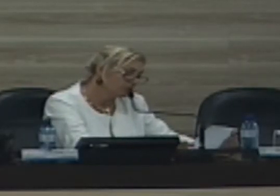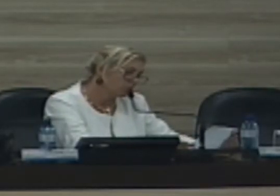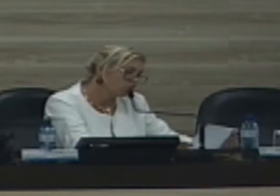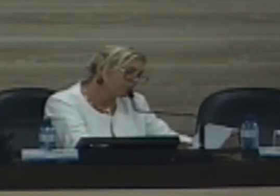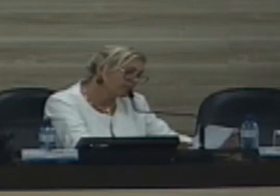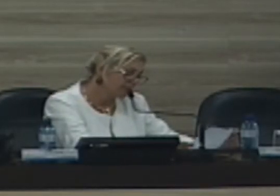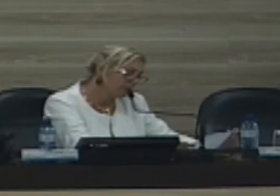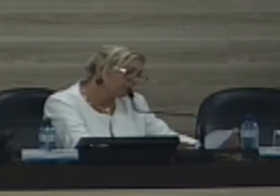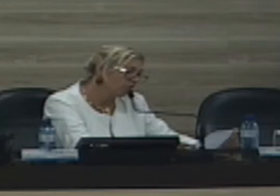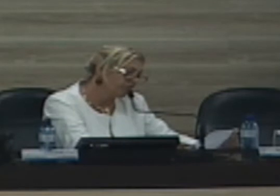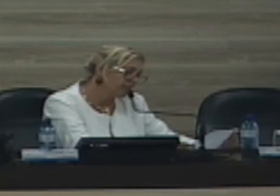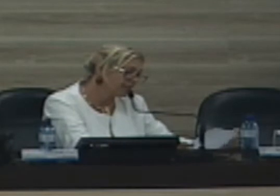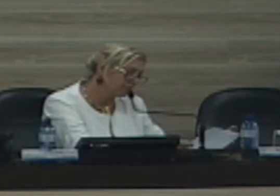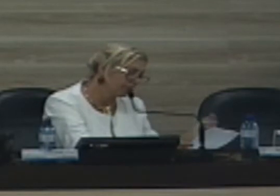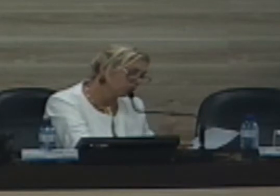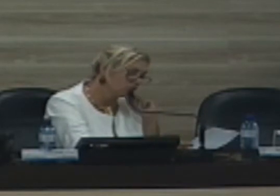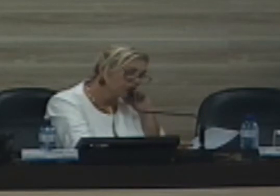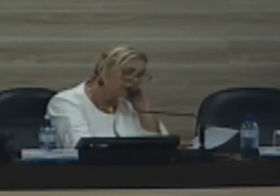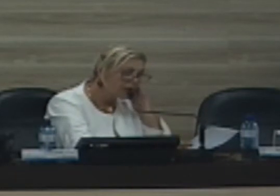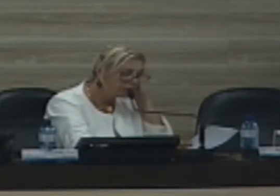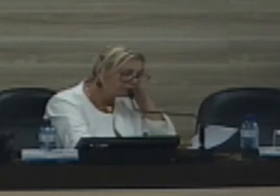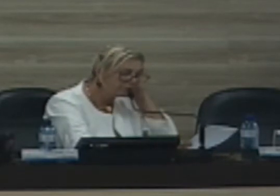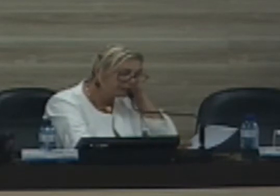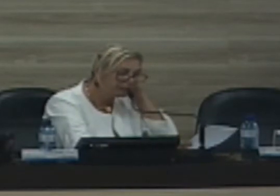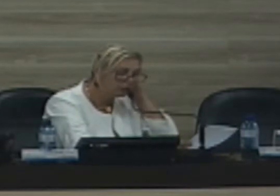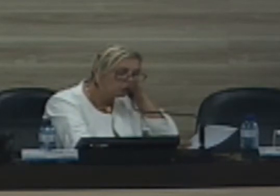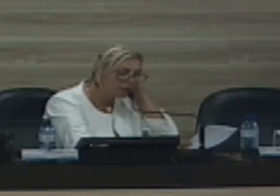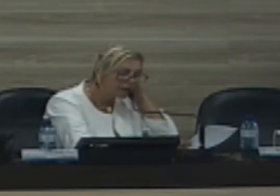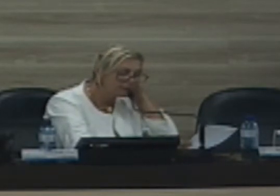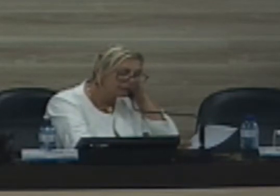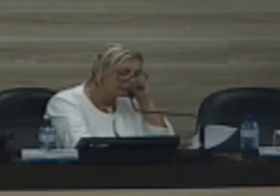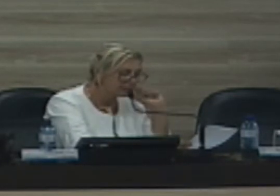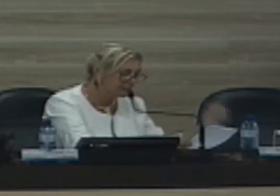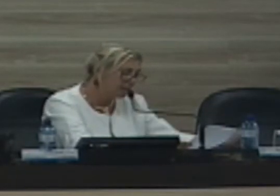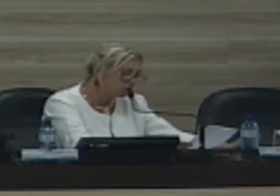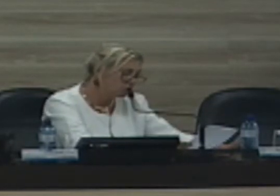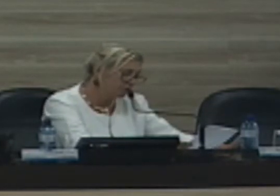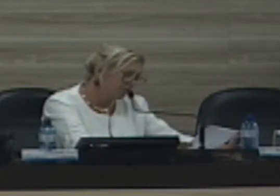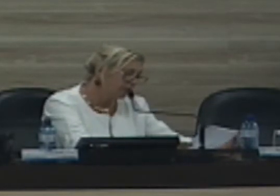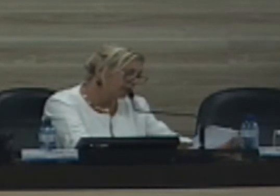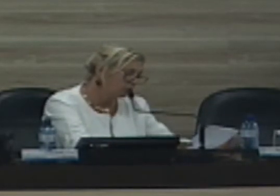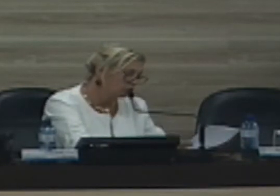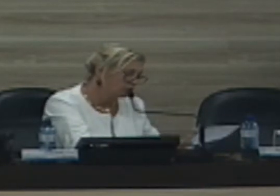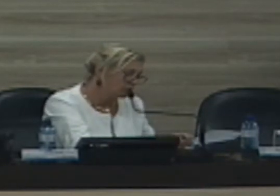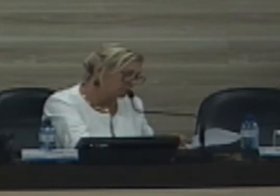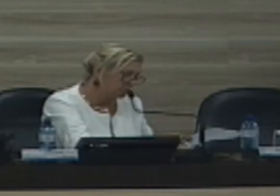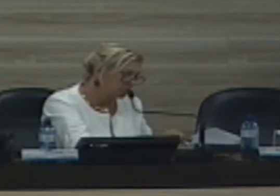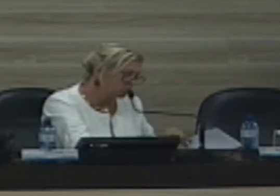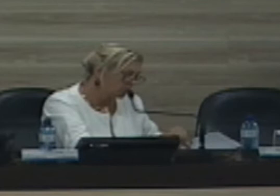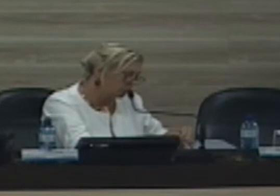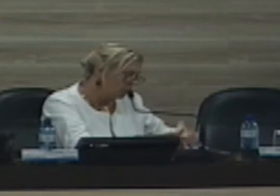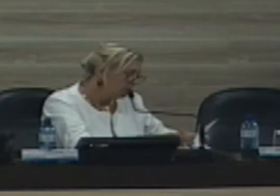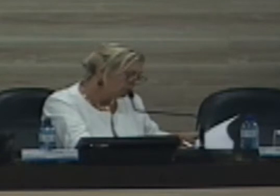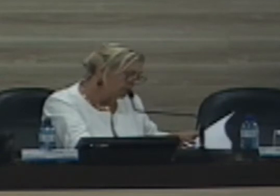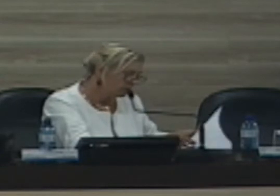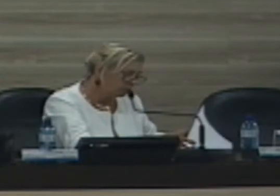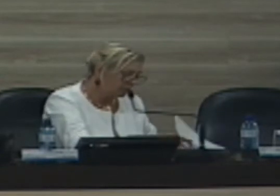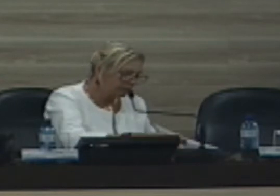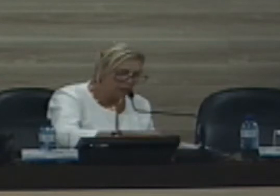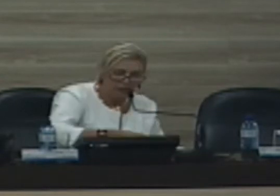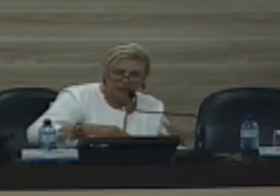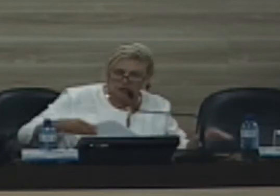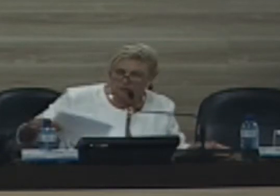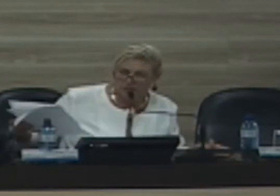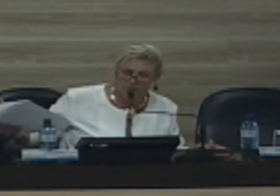2018. Moção de pesar pelo falecimento de Laura Freire Tomás, em 7 de fevereiro de 2018.